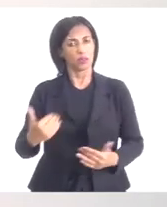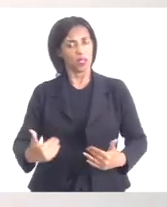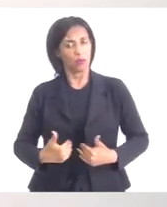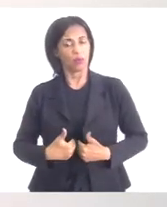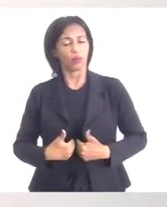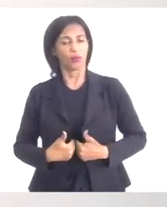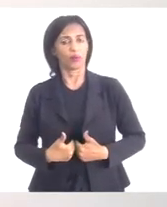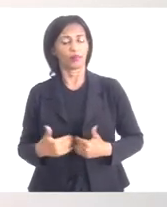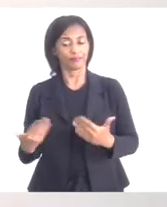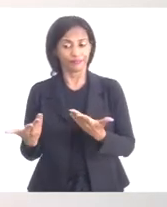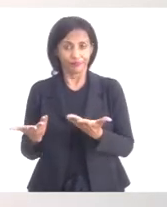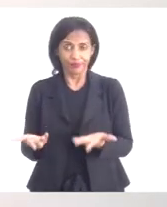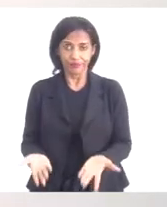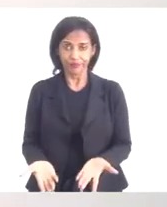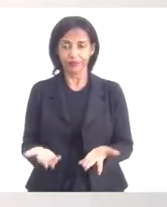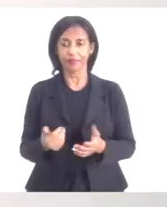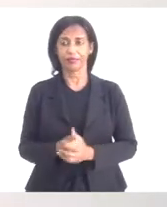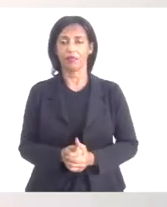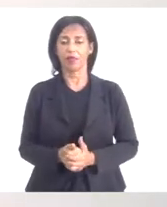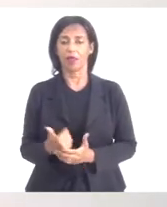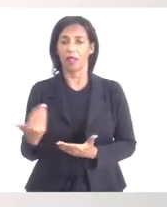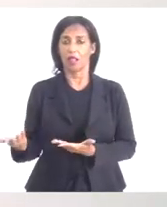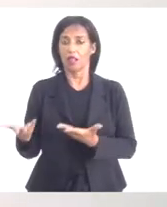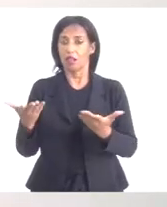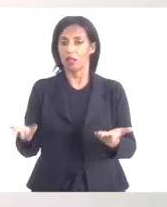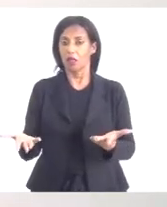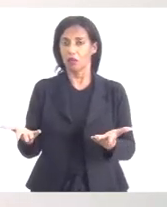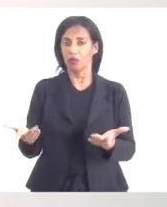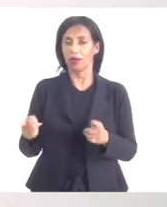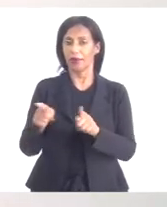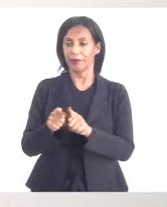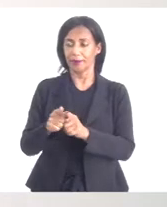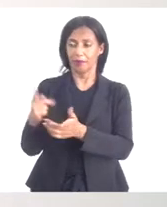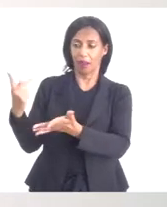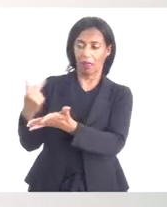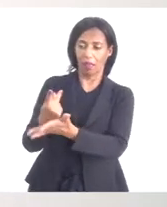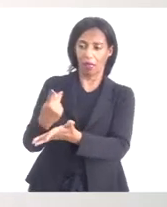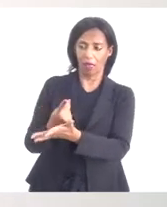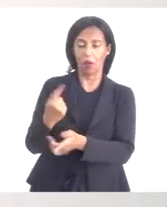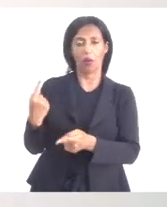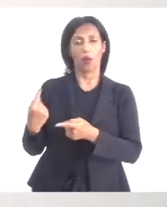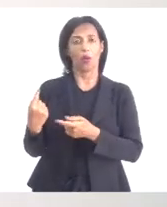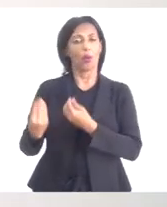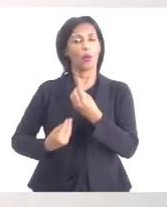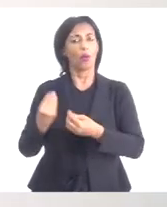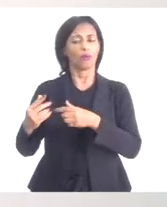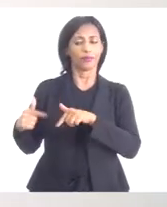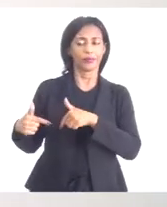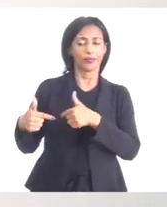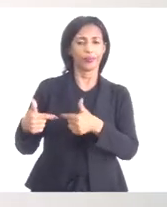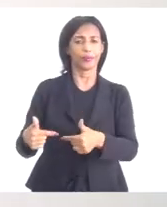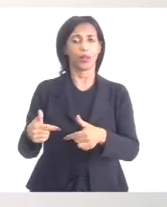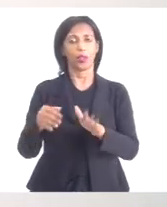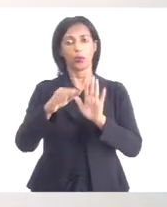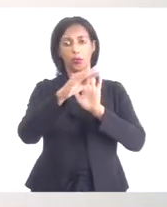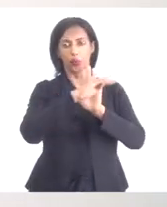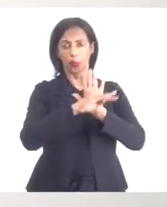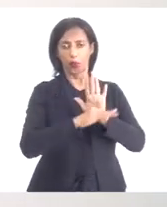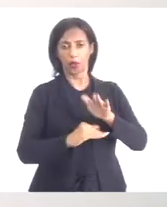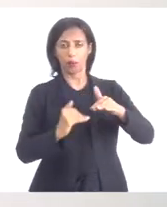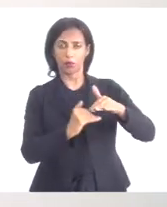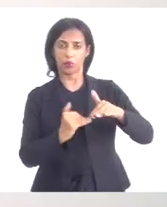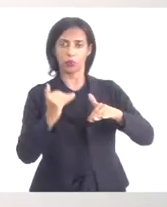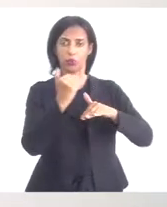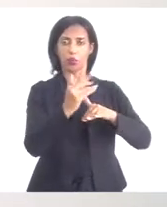e no entanto não só foi negligente como a operacionalidade do programa